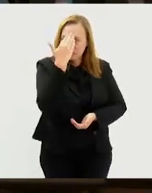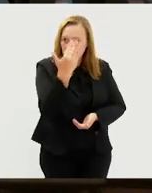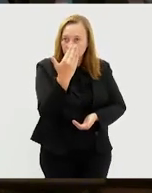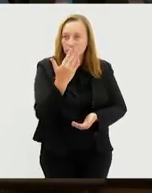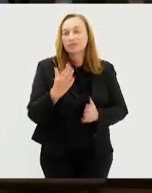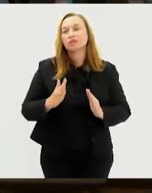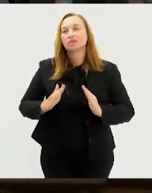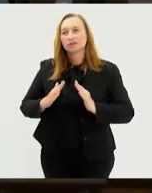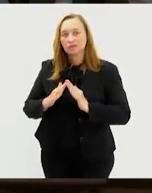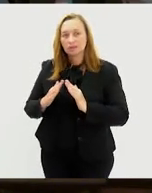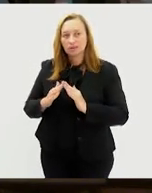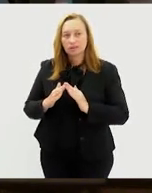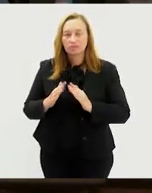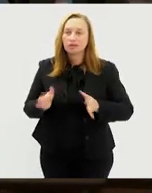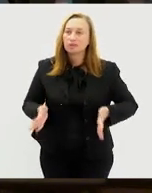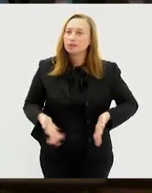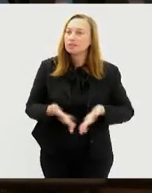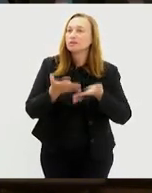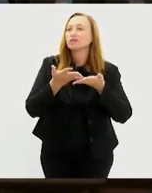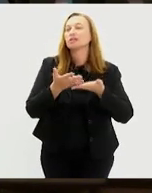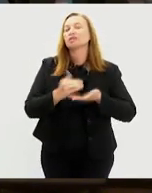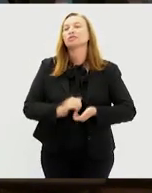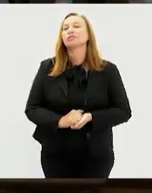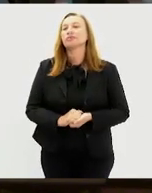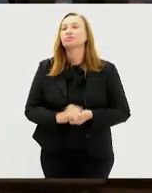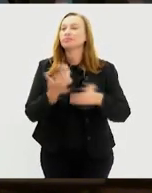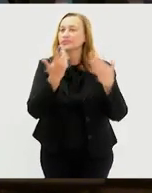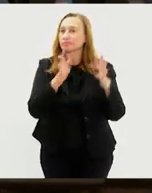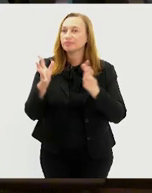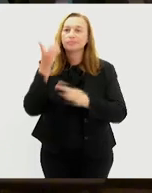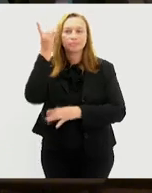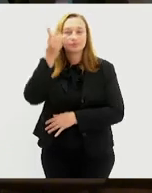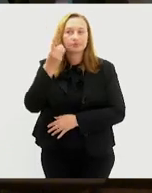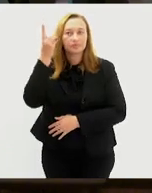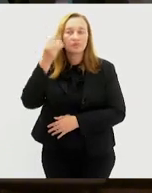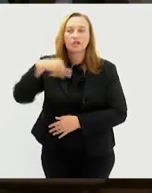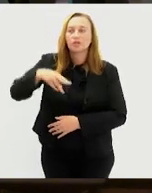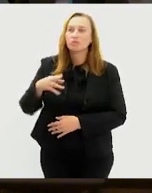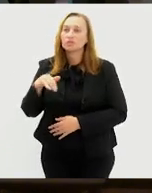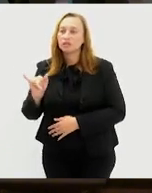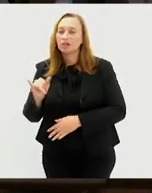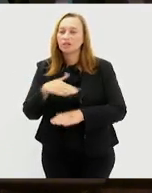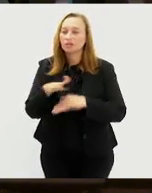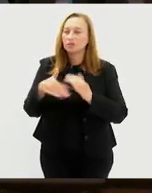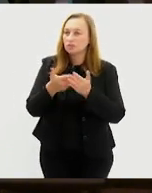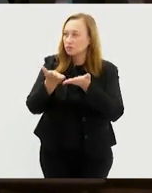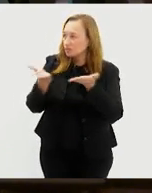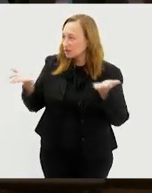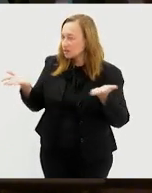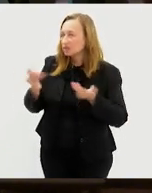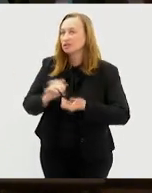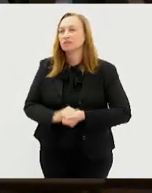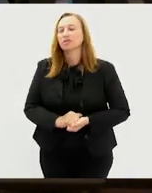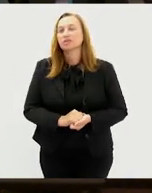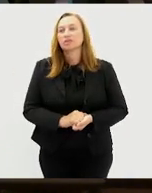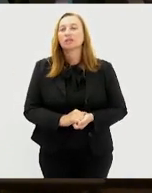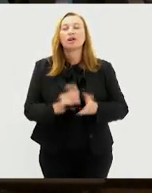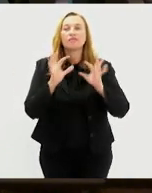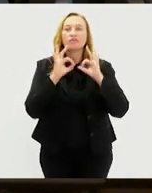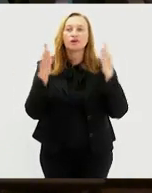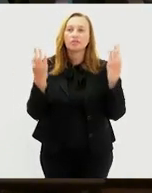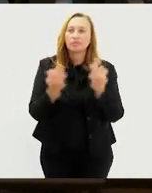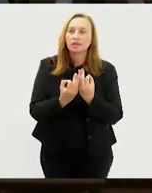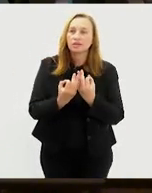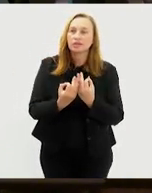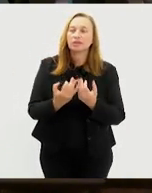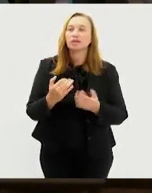casa pela iniciativa parabenizar o deputado muni a frente parlamentar Aos familiares e a as